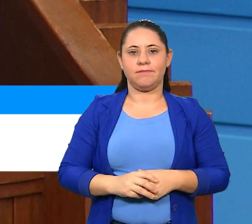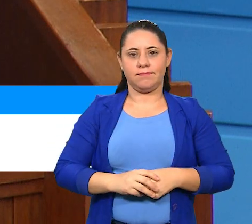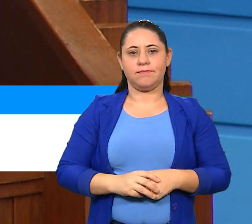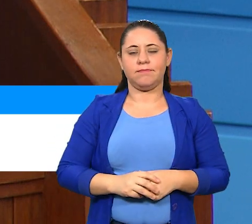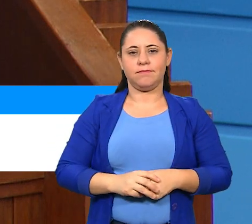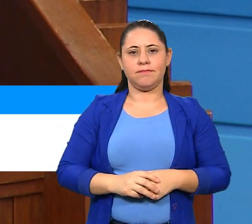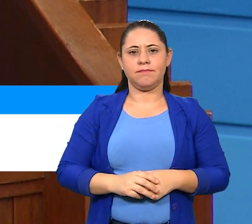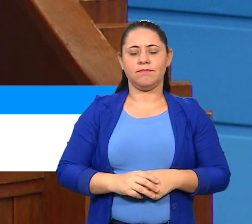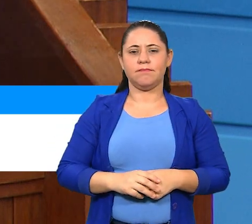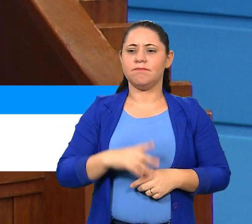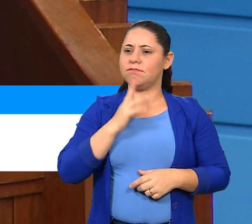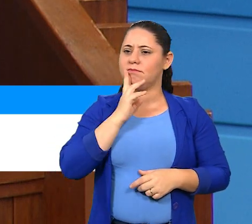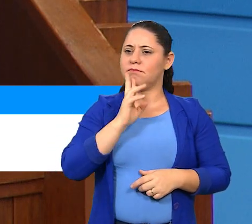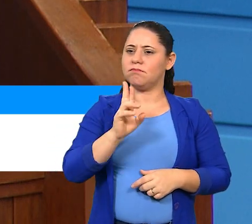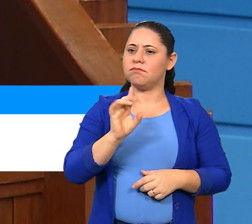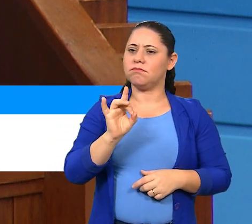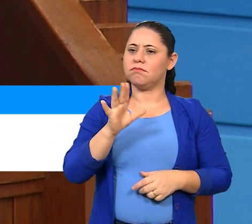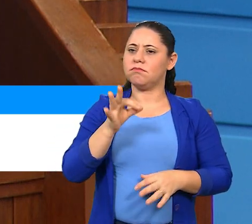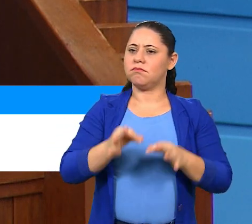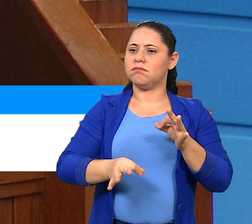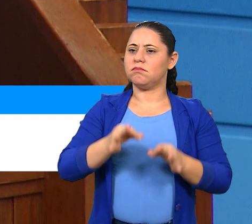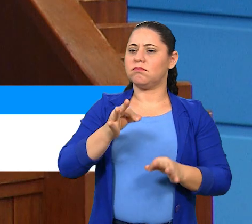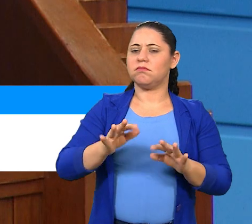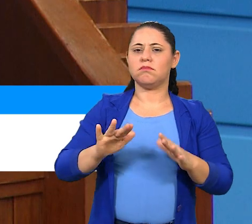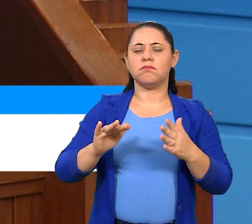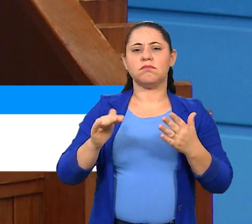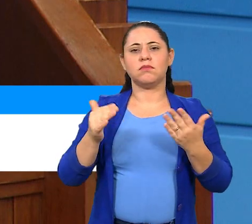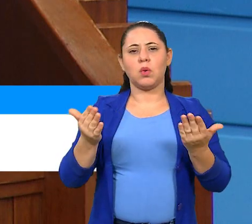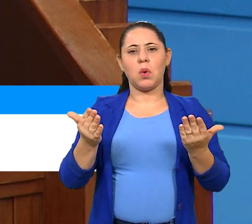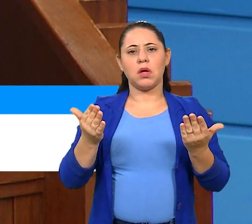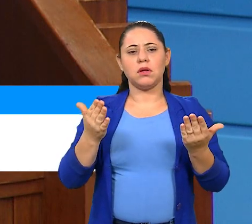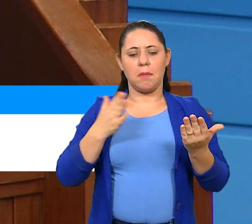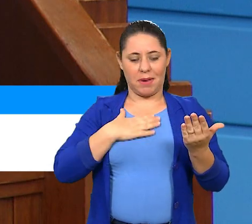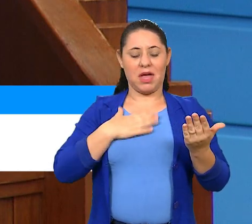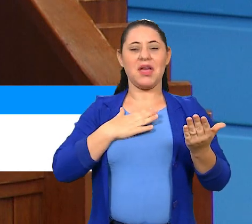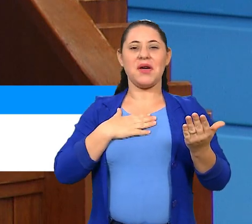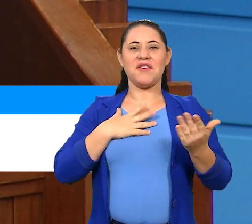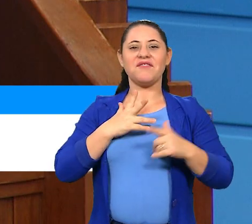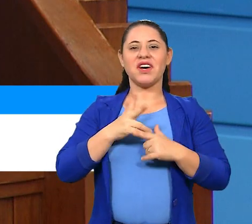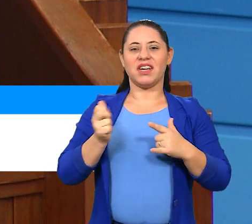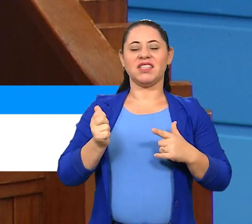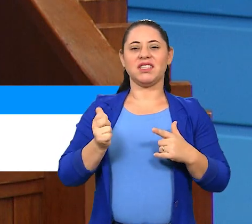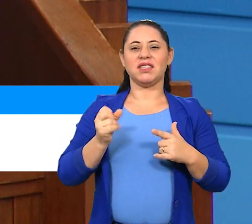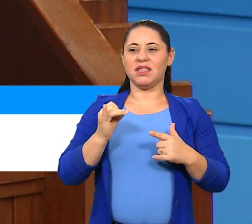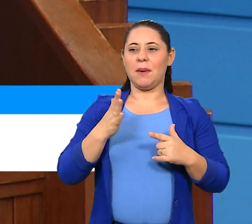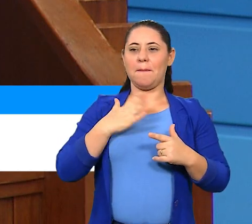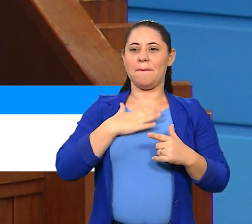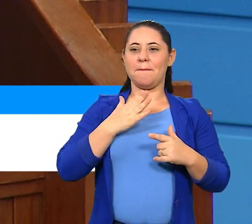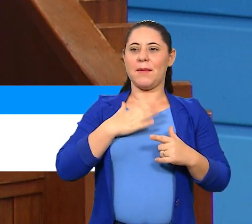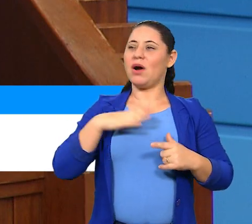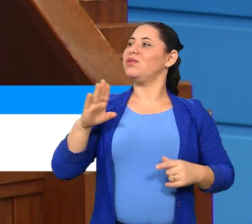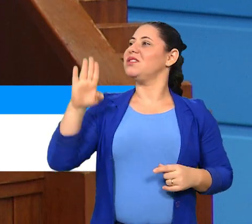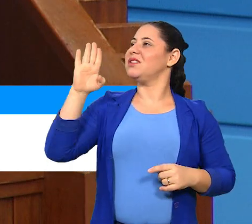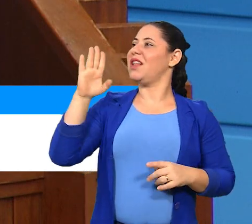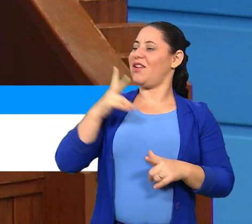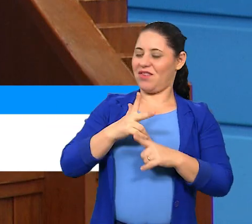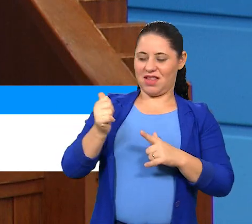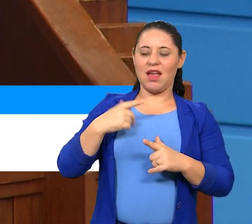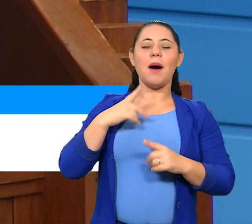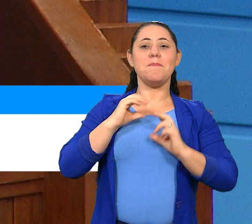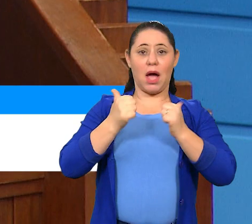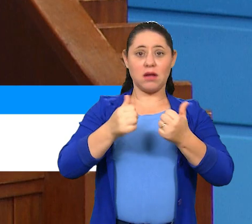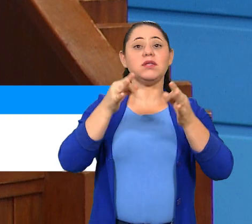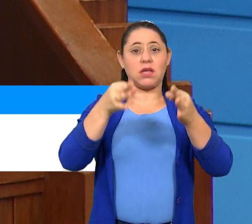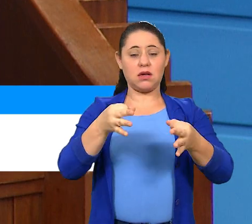seja o resultado só é justo quando ele me favorece se o meu candidato ganhou